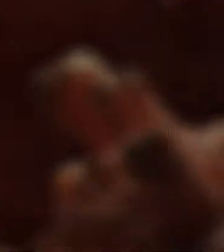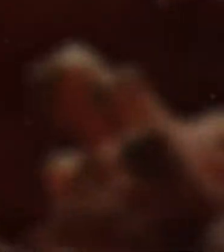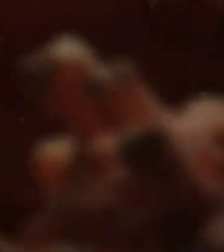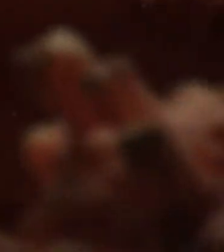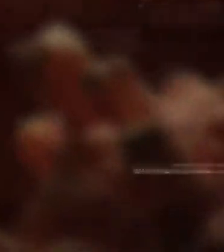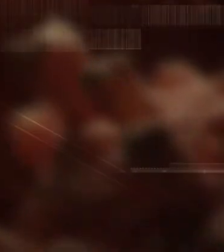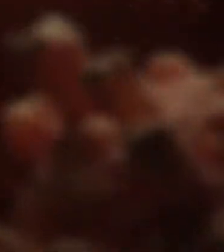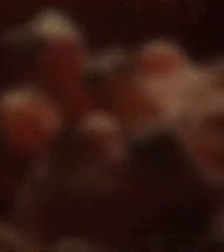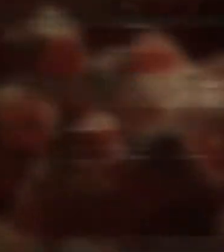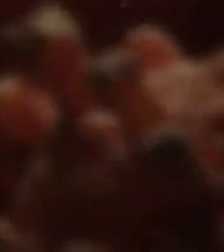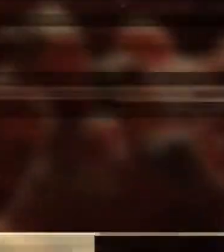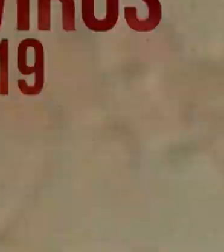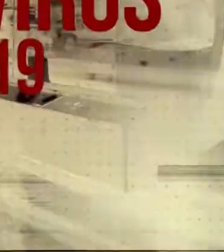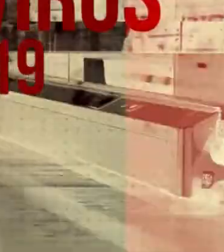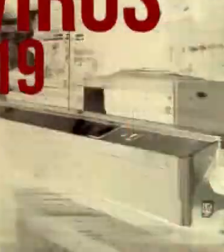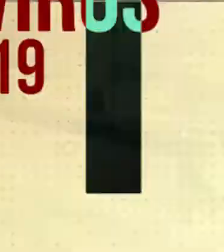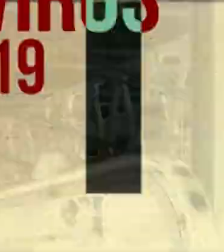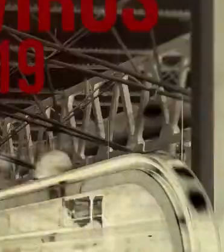Música